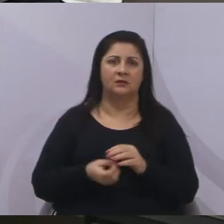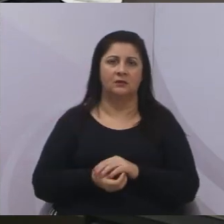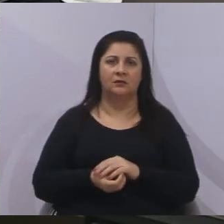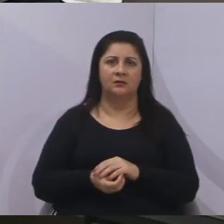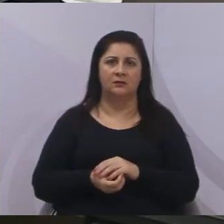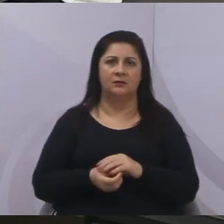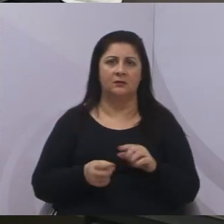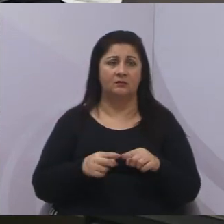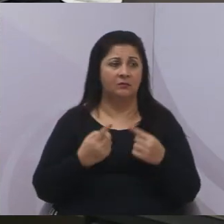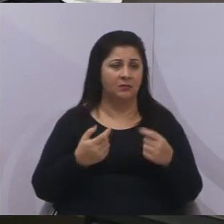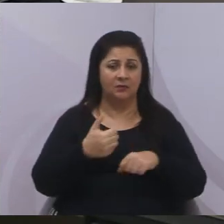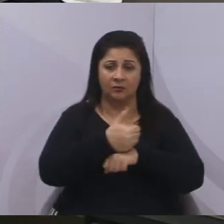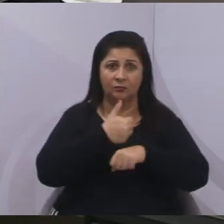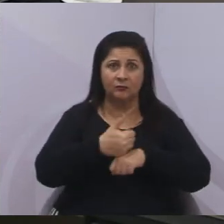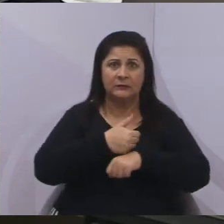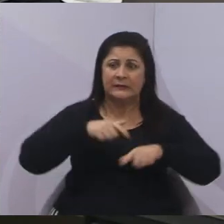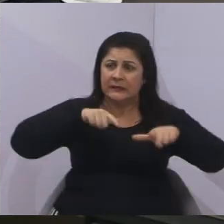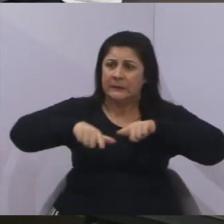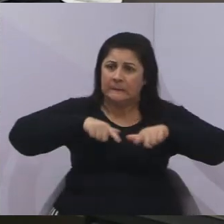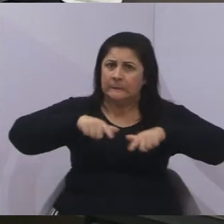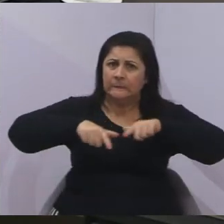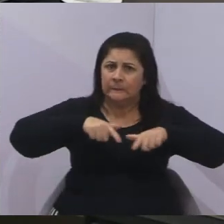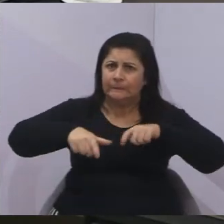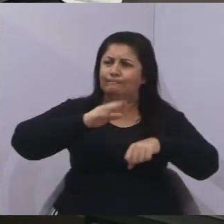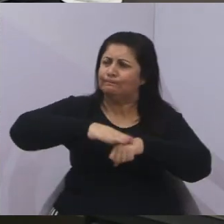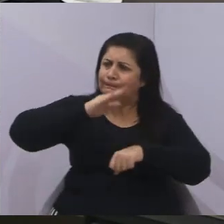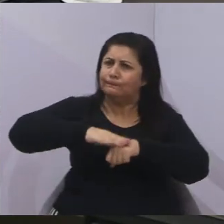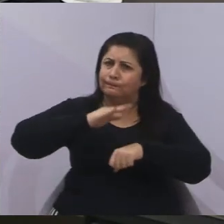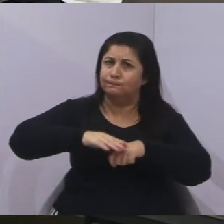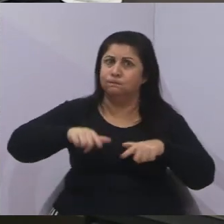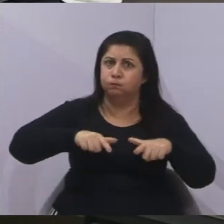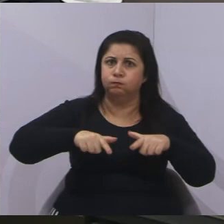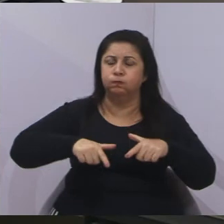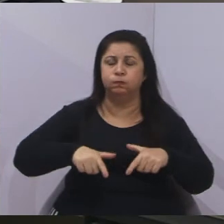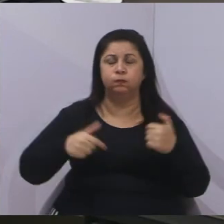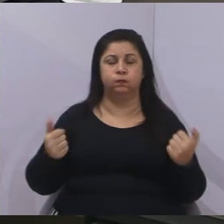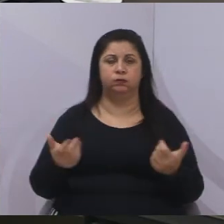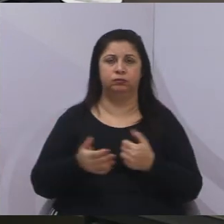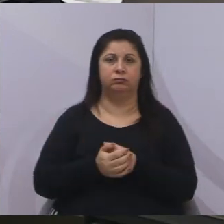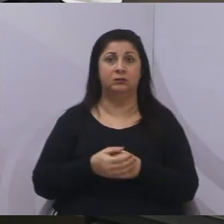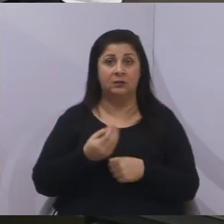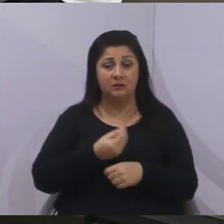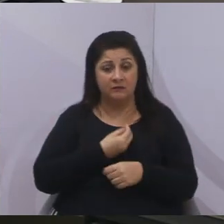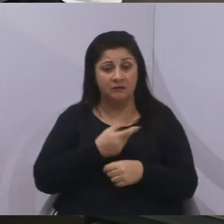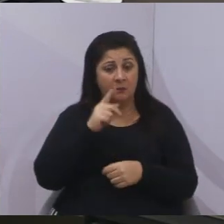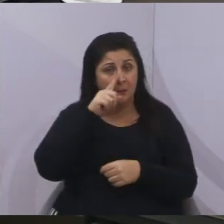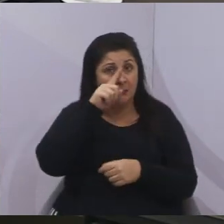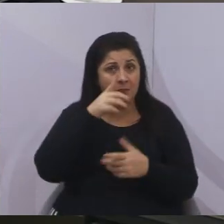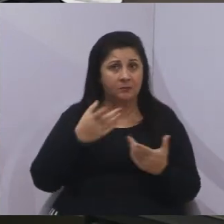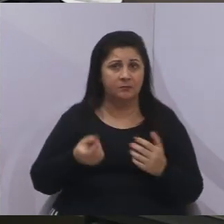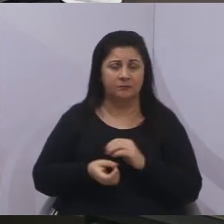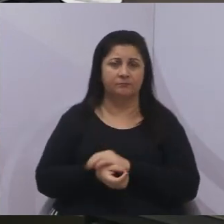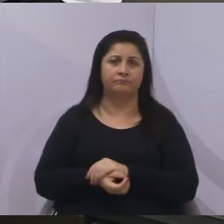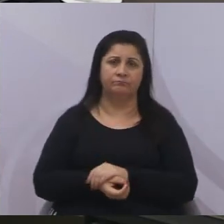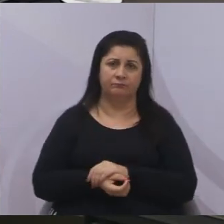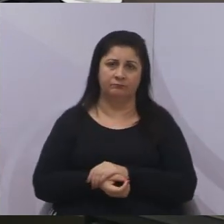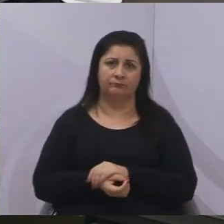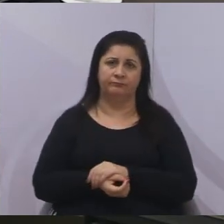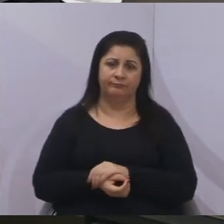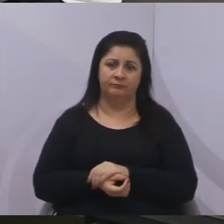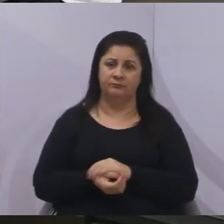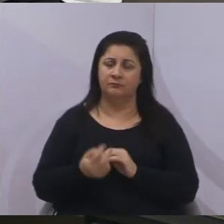que os profissionais estavam trabalhando mais ainda, se dedicando mais ainda e colocando suas vidas em risco. E não